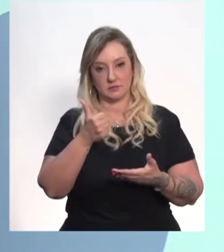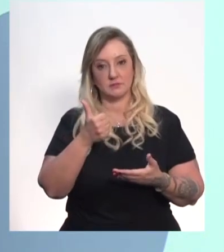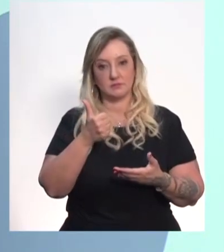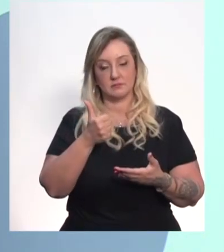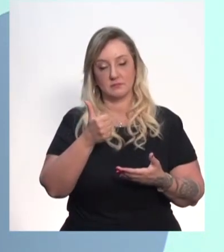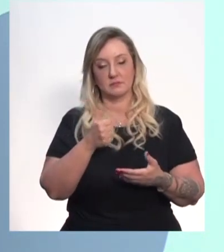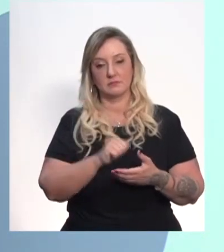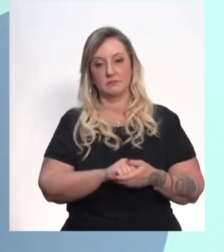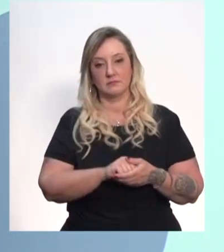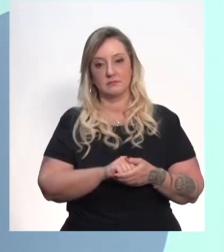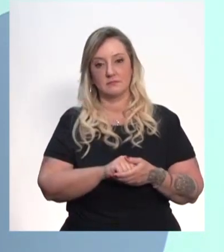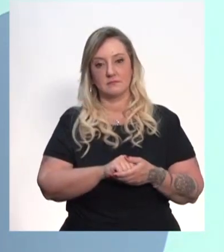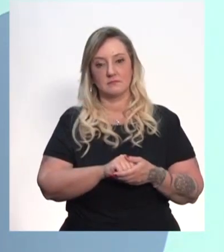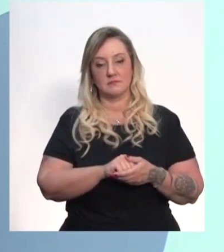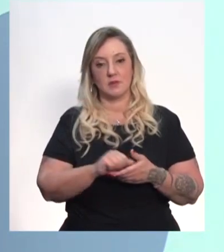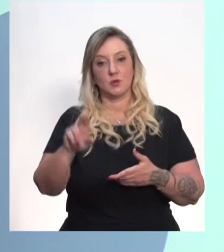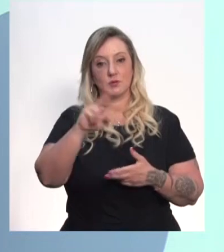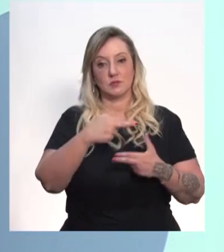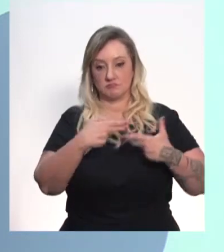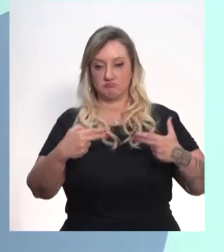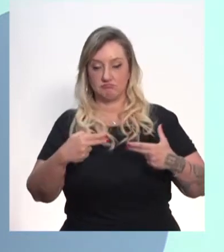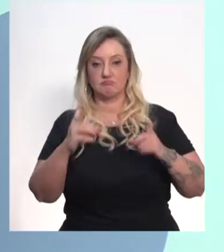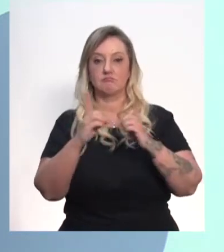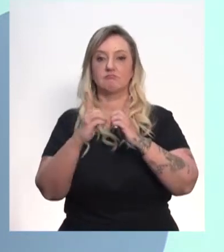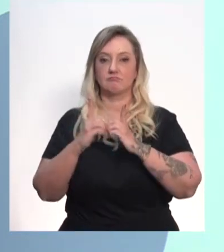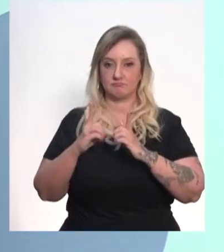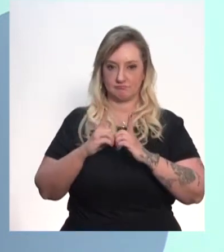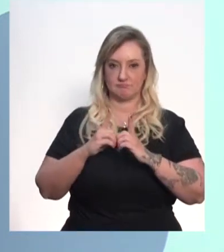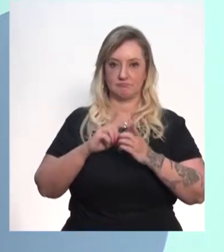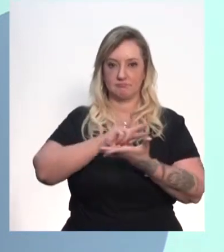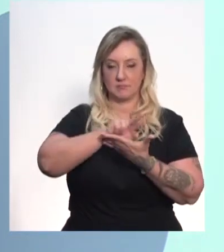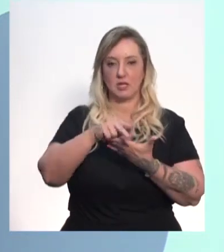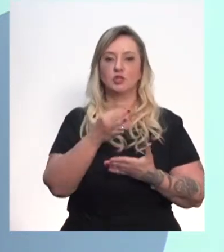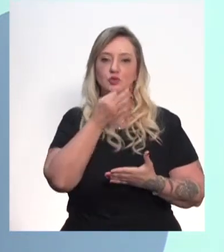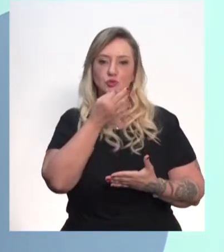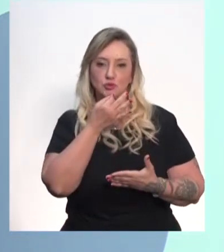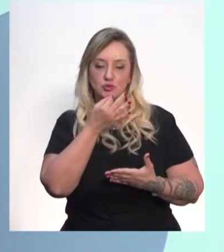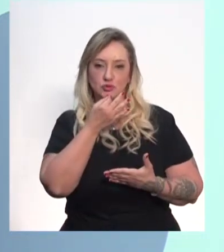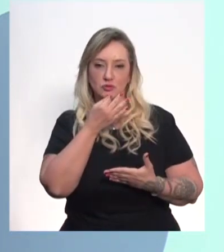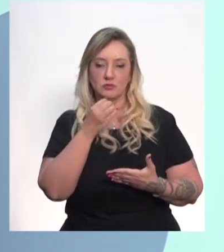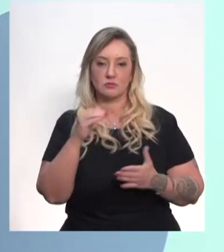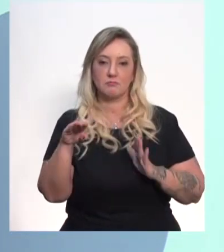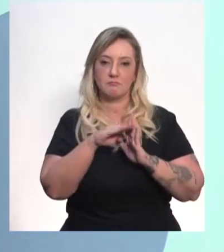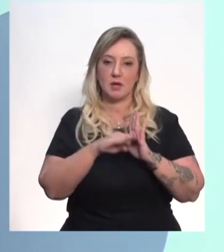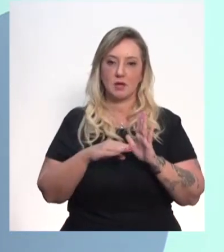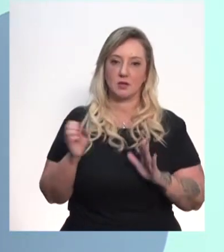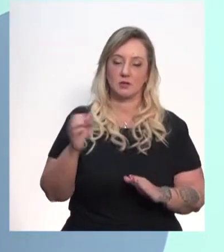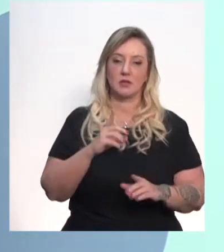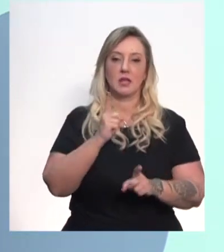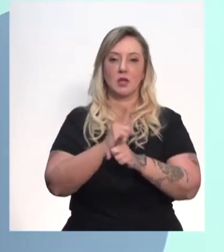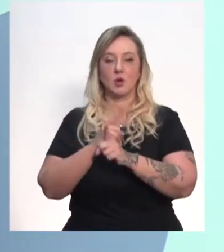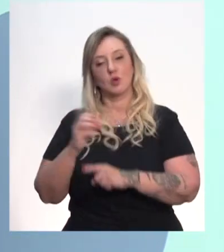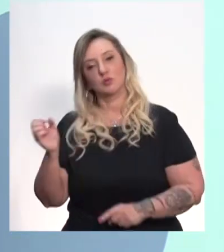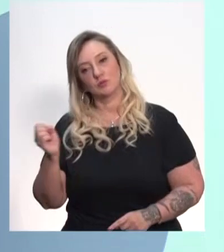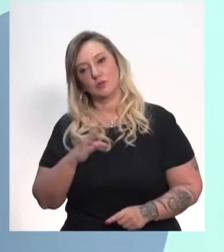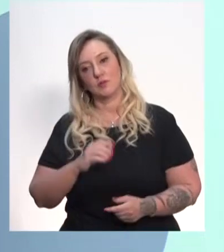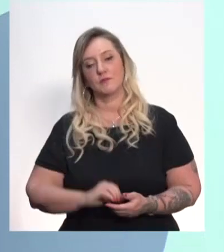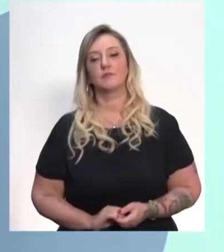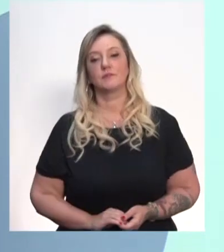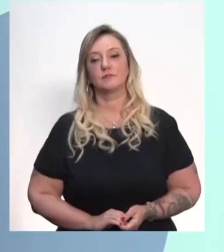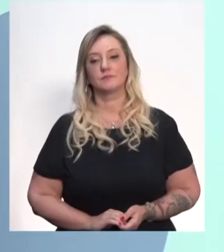têm perguntado, eu mesmo já recebi esse questionamento de alguns professores que eu conheço, e eles têm colocado, mas eu preciso responder